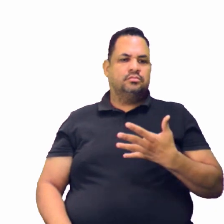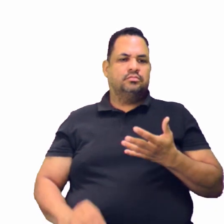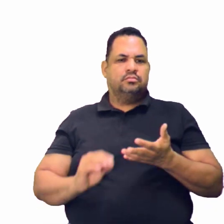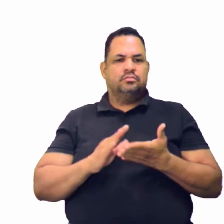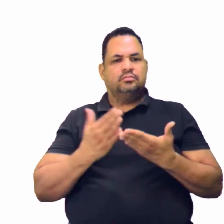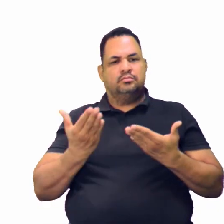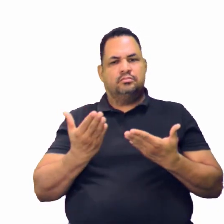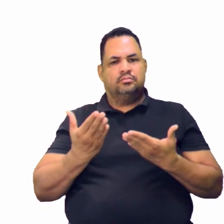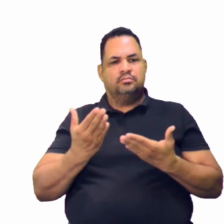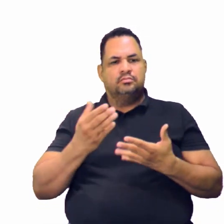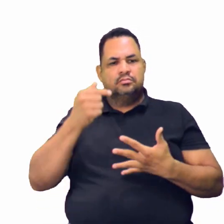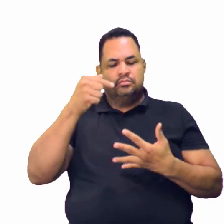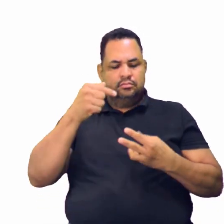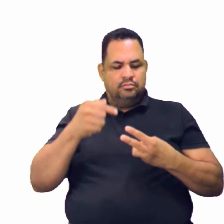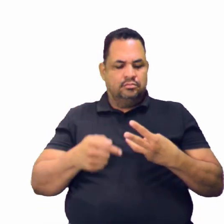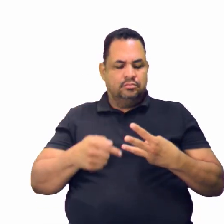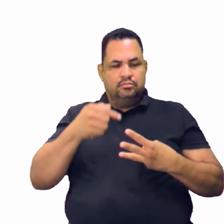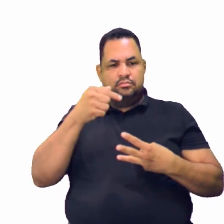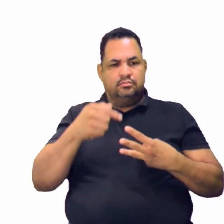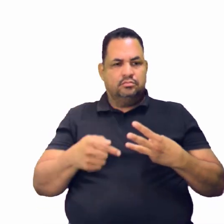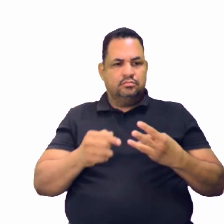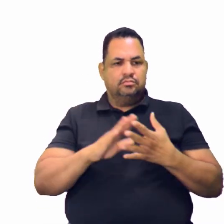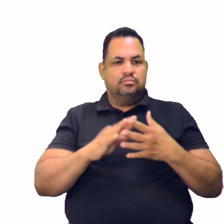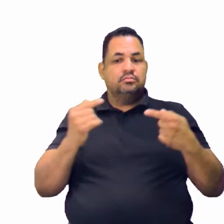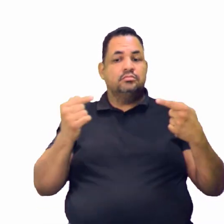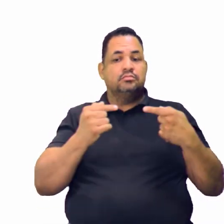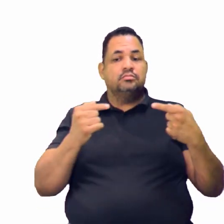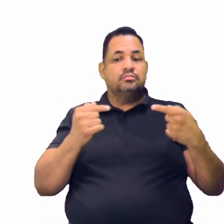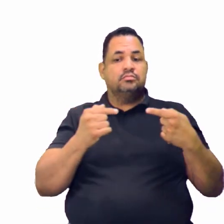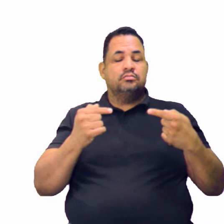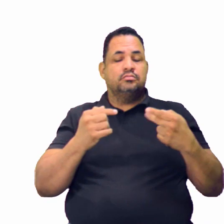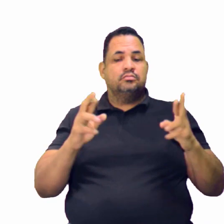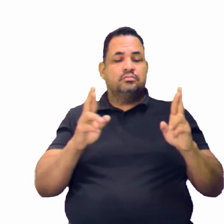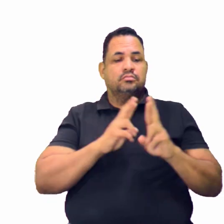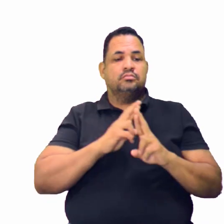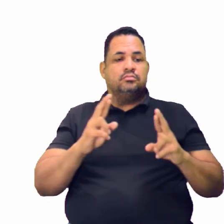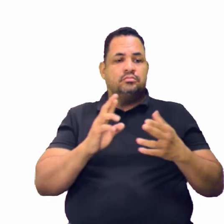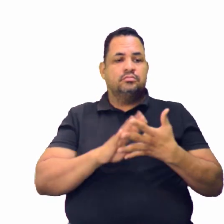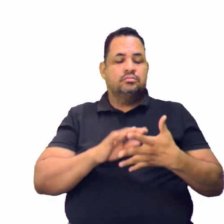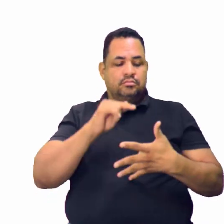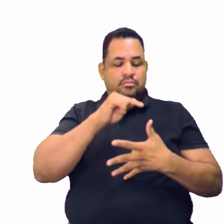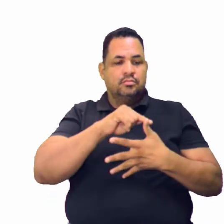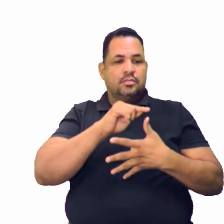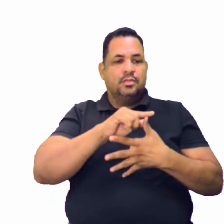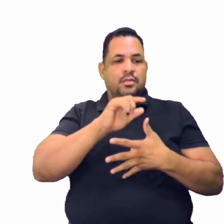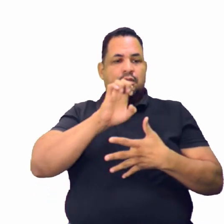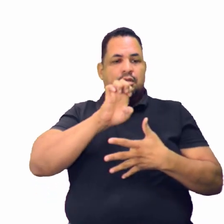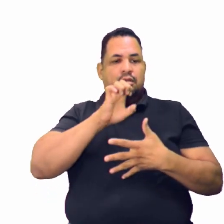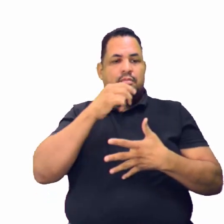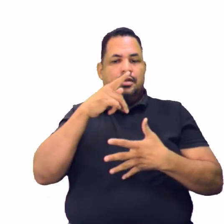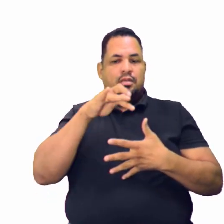crônica, romance e conto está relacionado a qual produção? É uma produção épica?